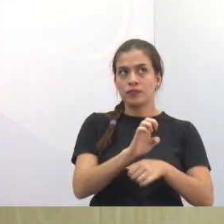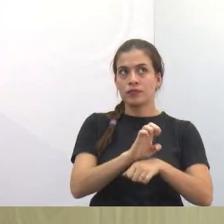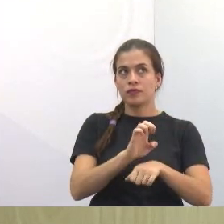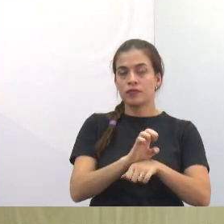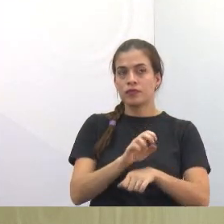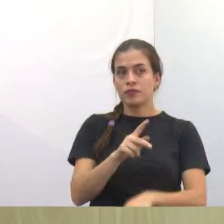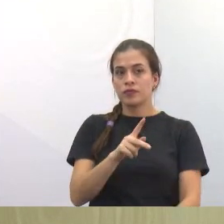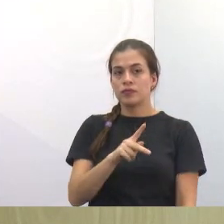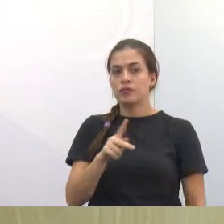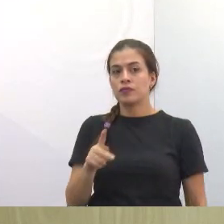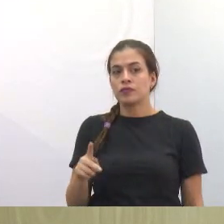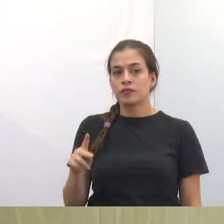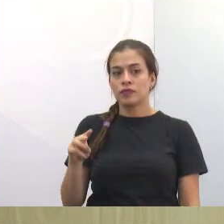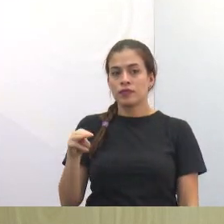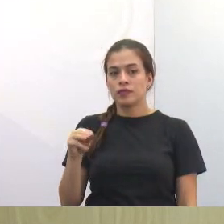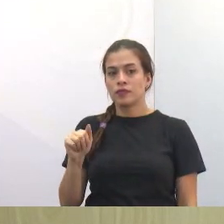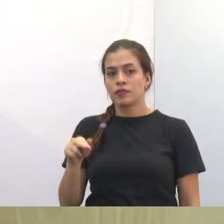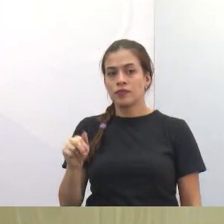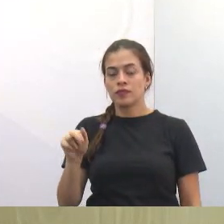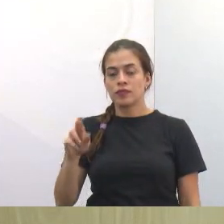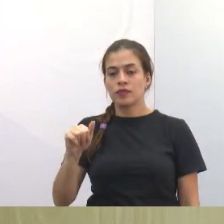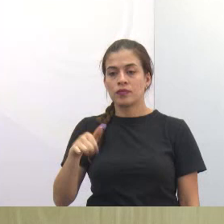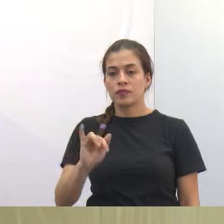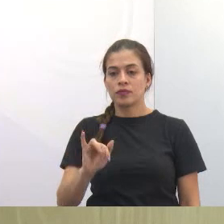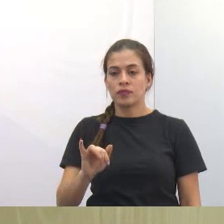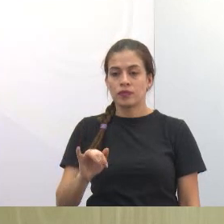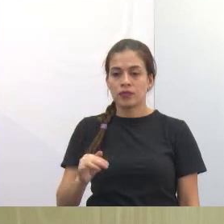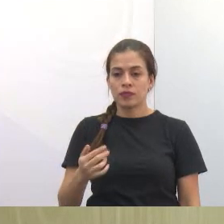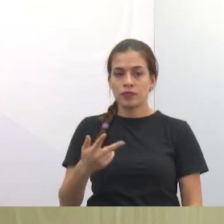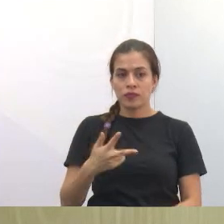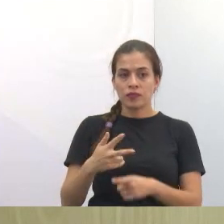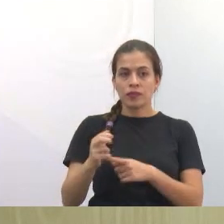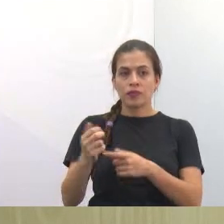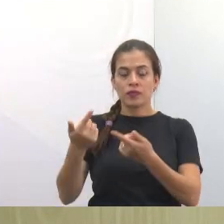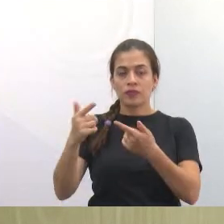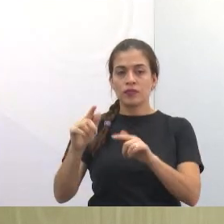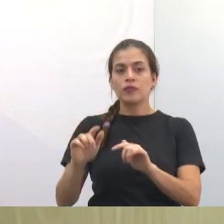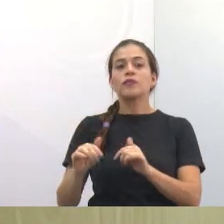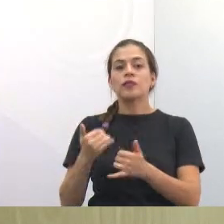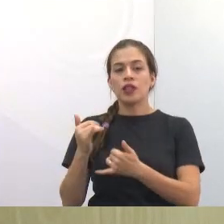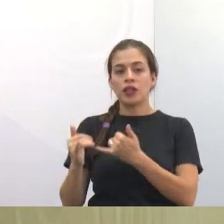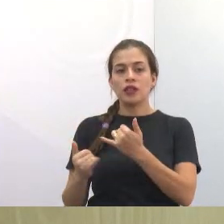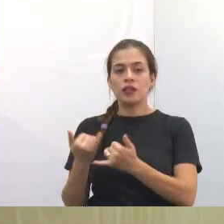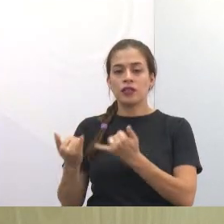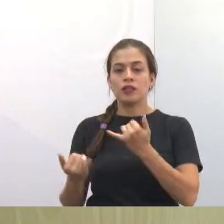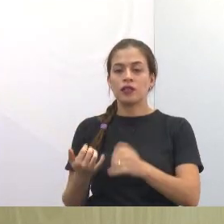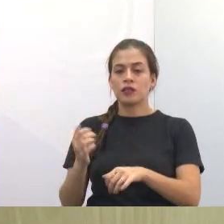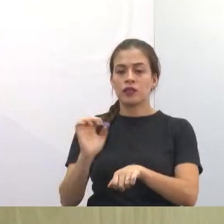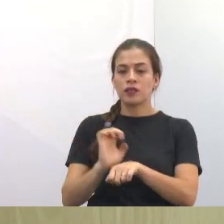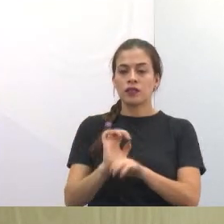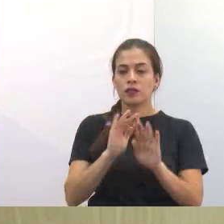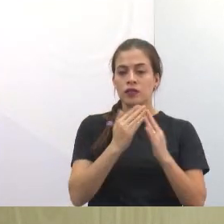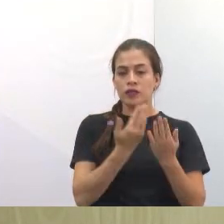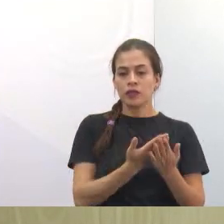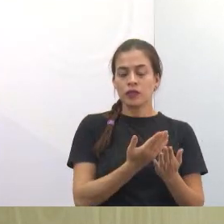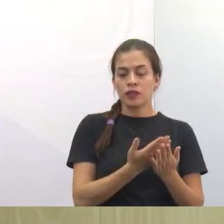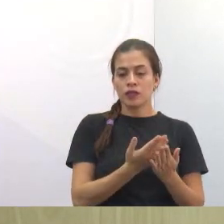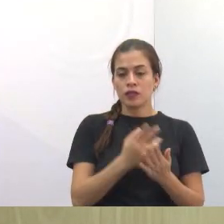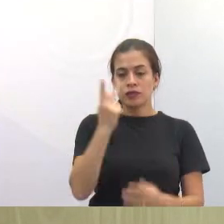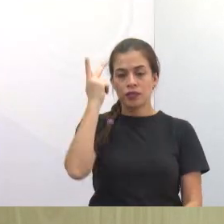Parque Meia Lua, pela classificação para a próxima etapa dos Jogos Escolares do Estado de São Paulo, GESP,